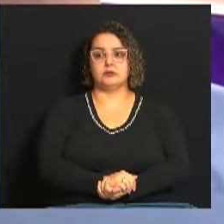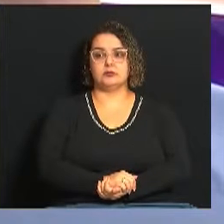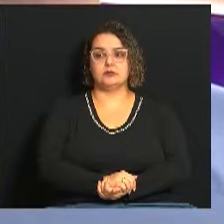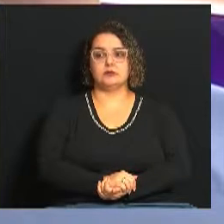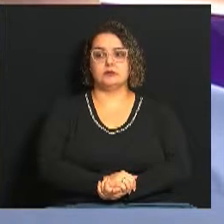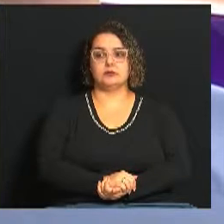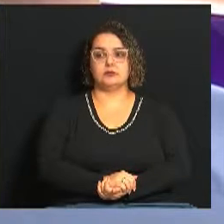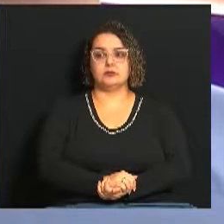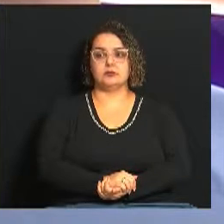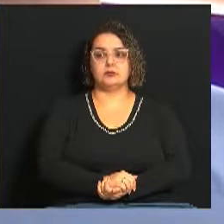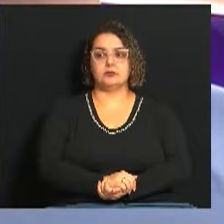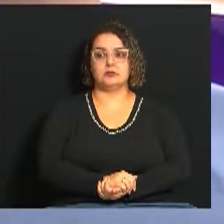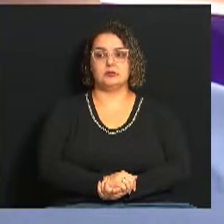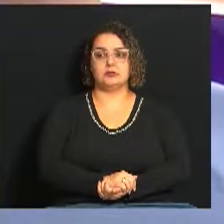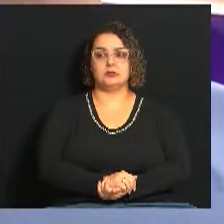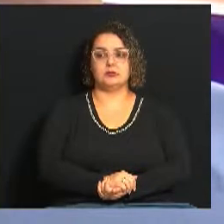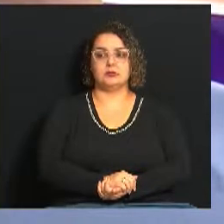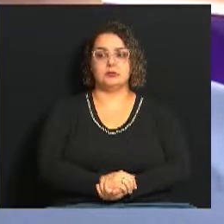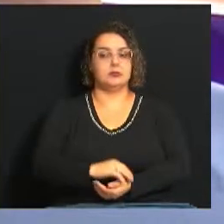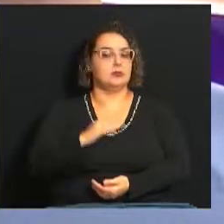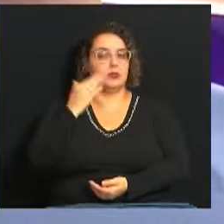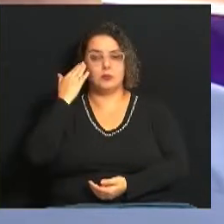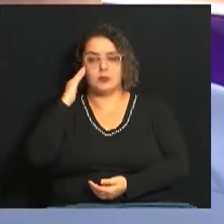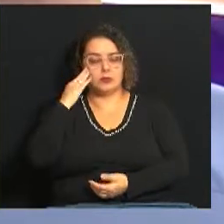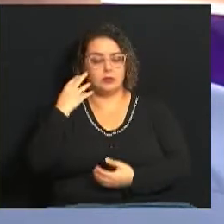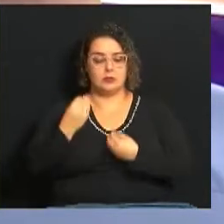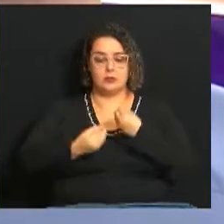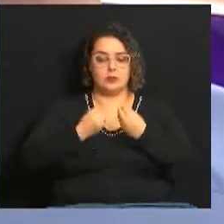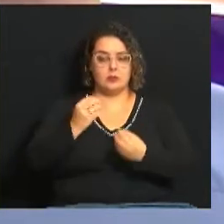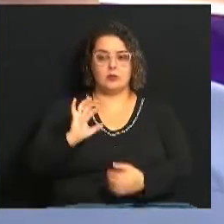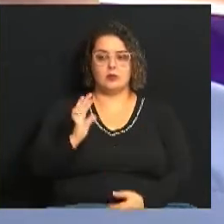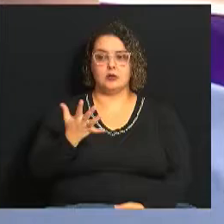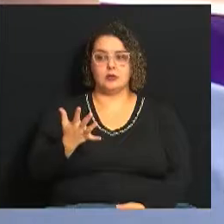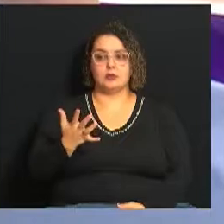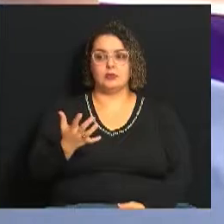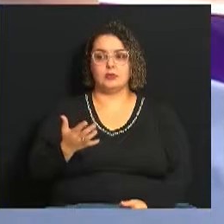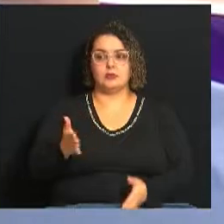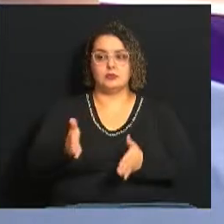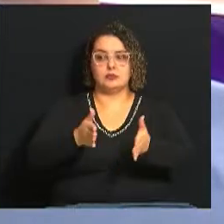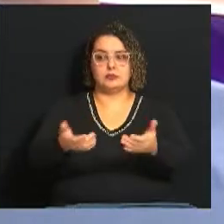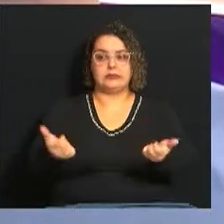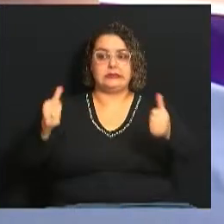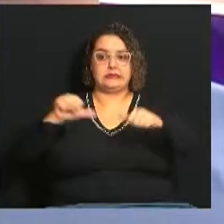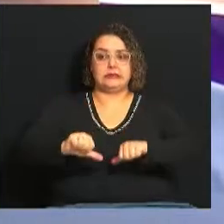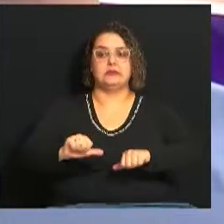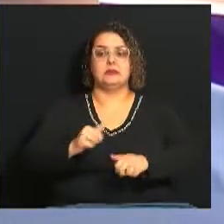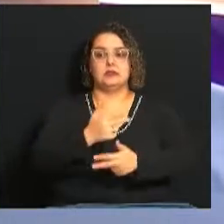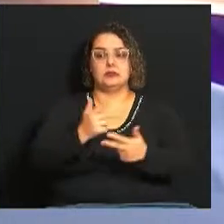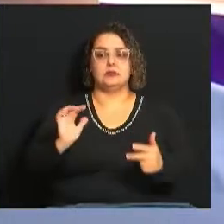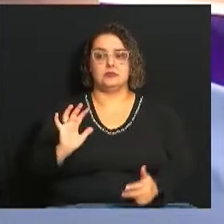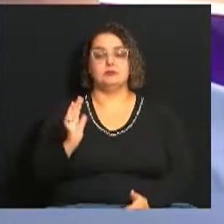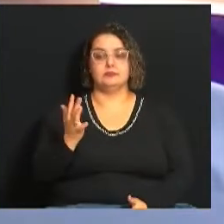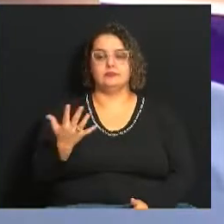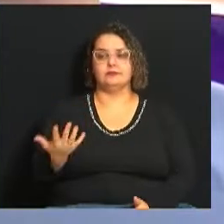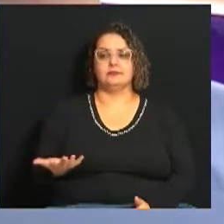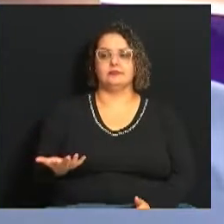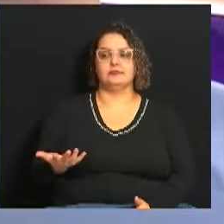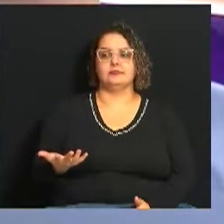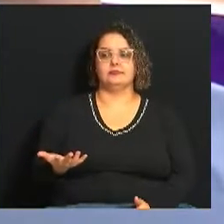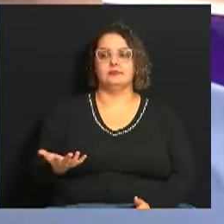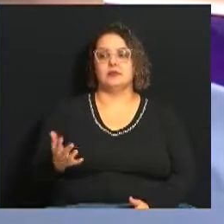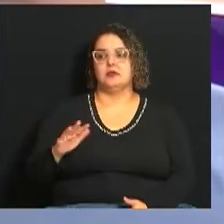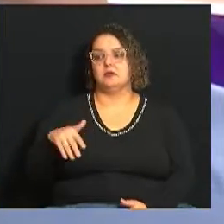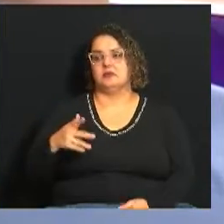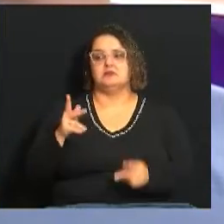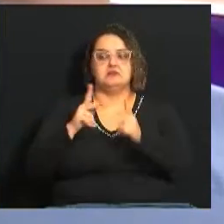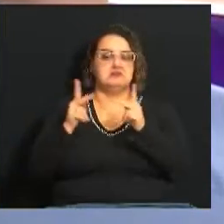busca entender como as coisas funcionam. No momento de crise, as coisas aparecem, mas quando está tudo em paz, ninguém